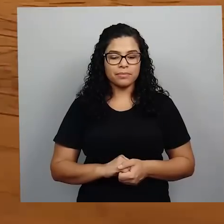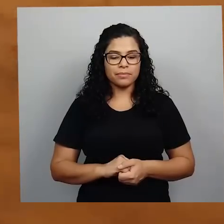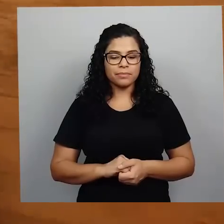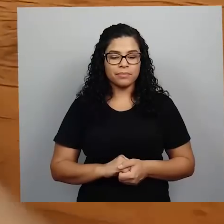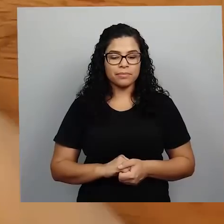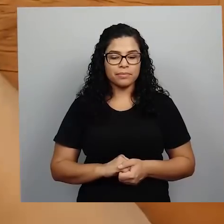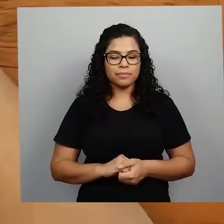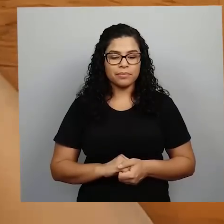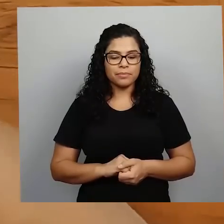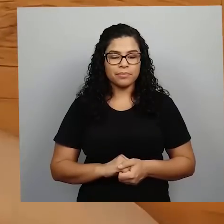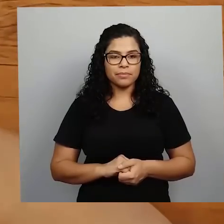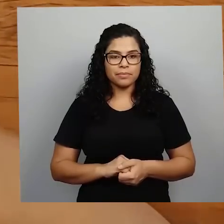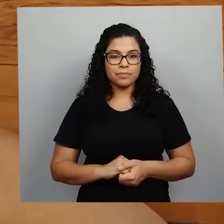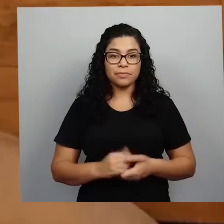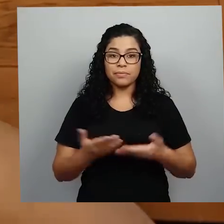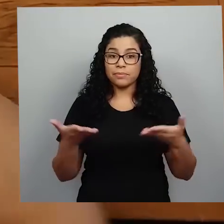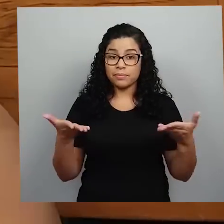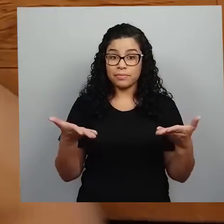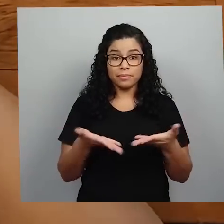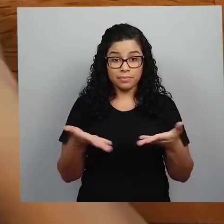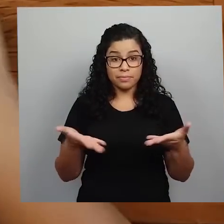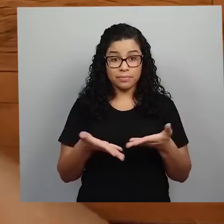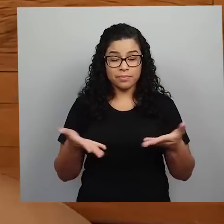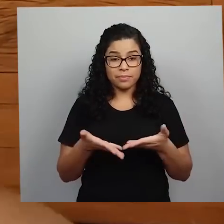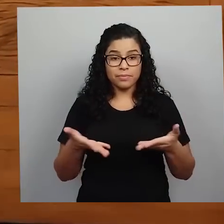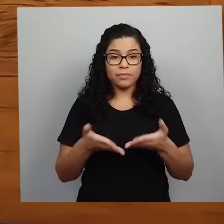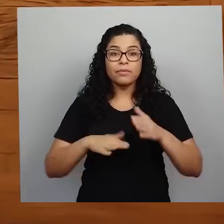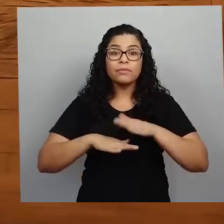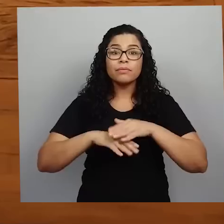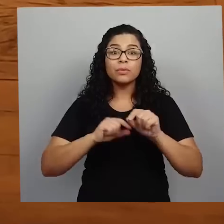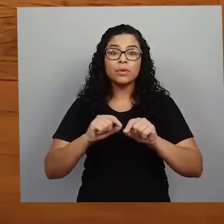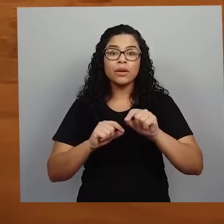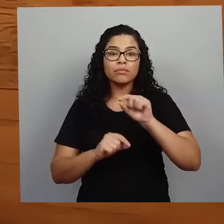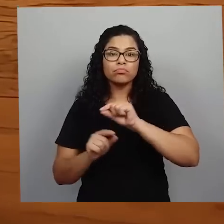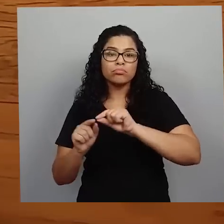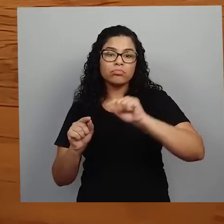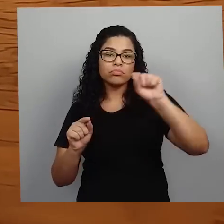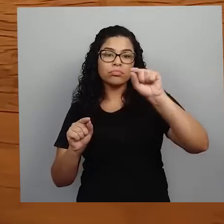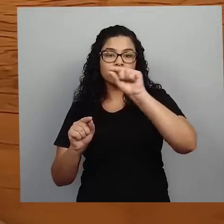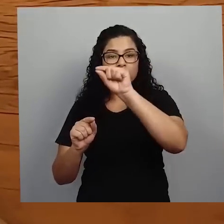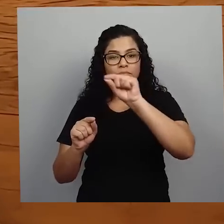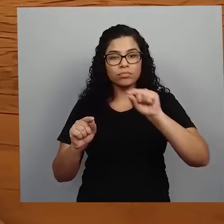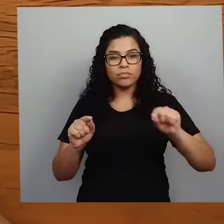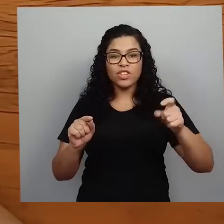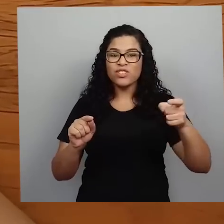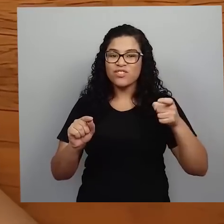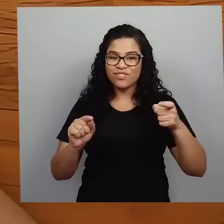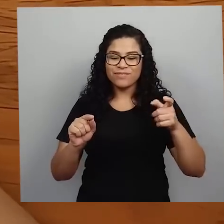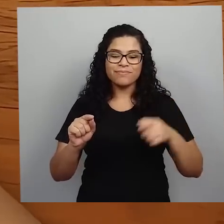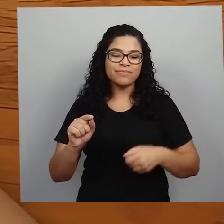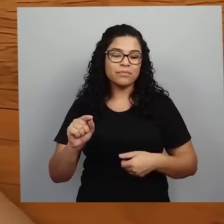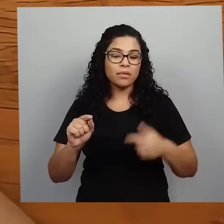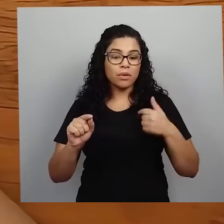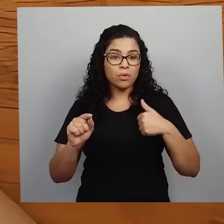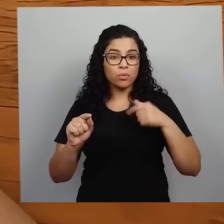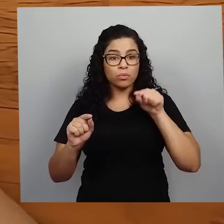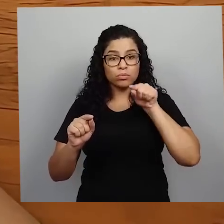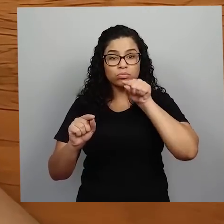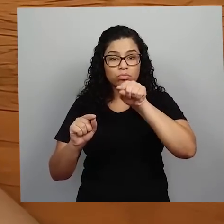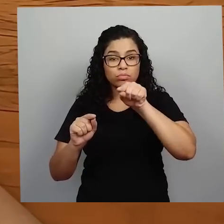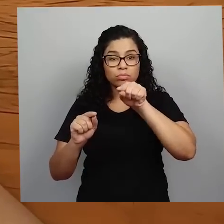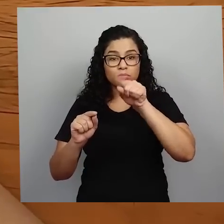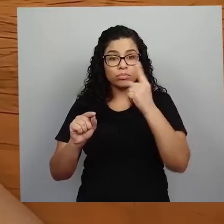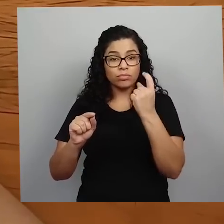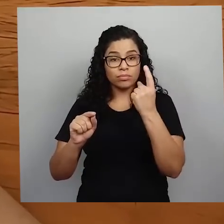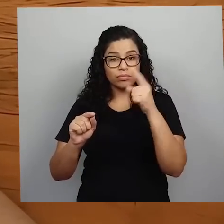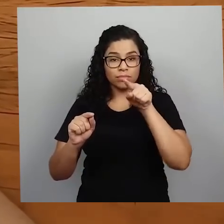Pronto. Quando nós abrimos, nós vimos que formou um X aqui. Agora eu vou colocar meu dedo bem aqui no meio do X e